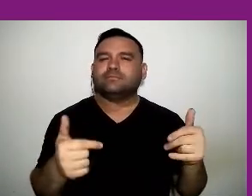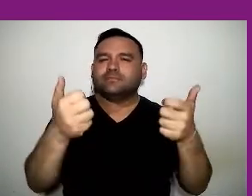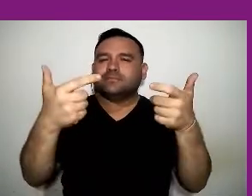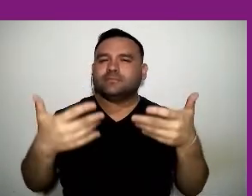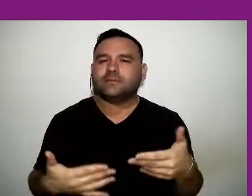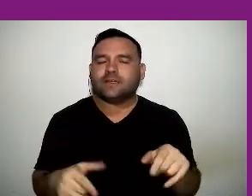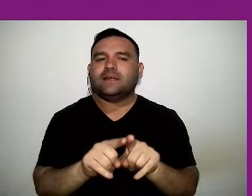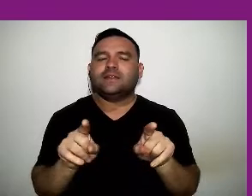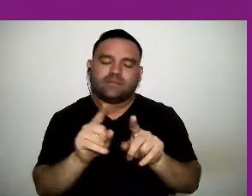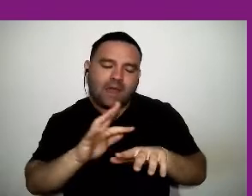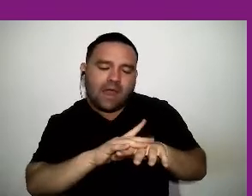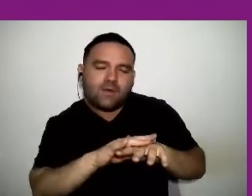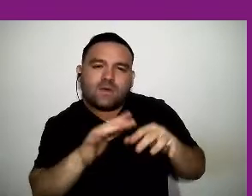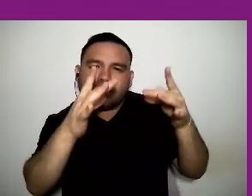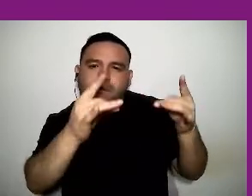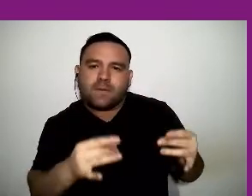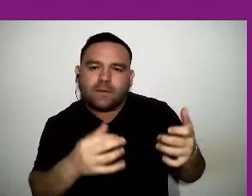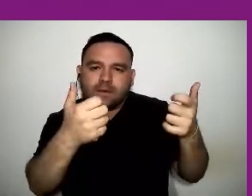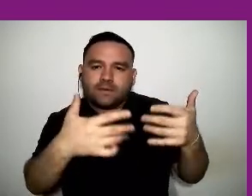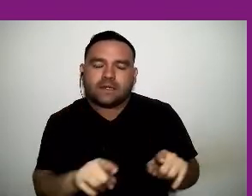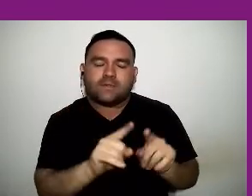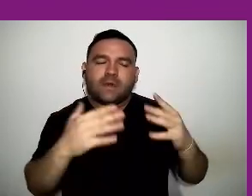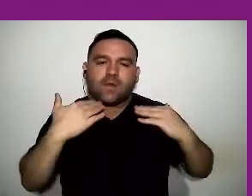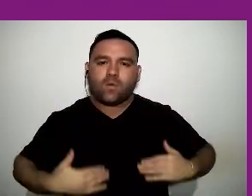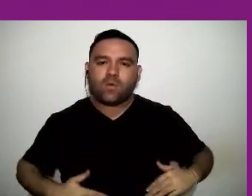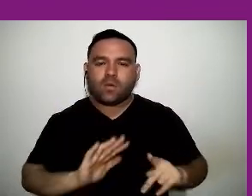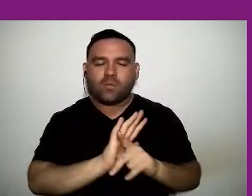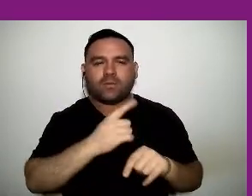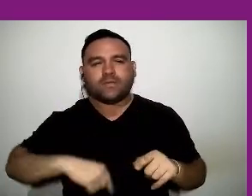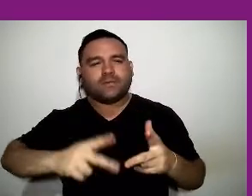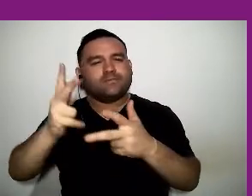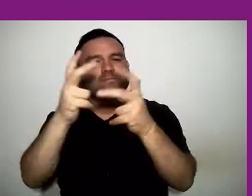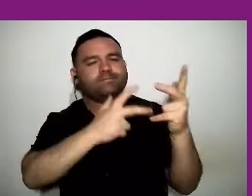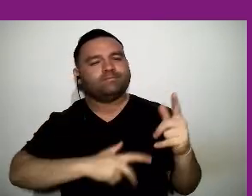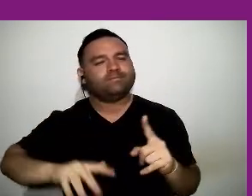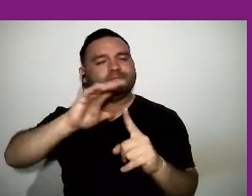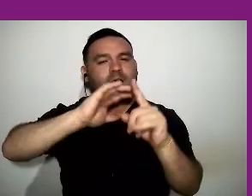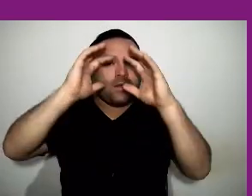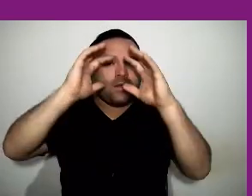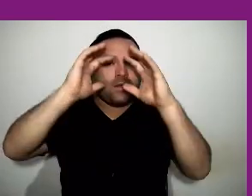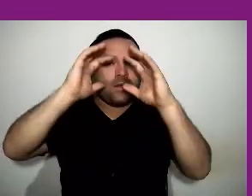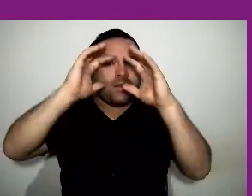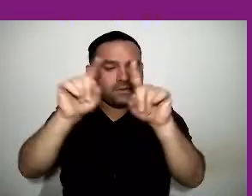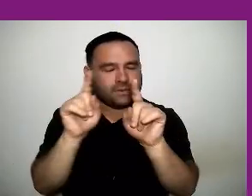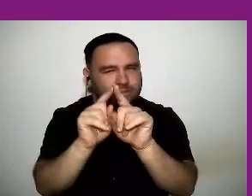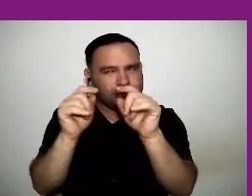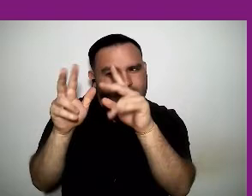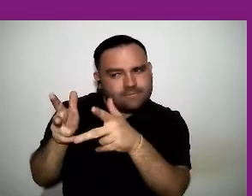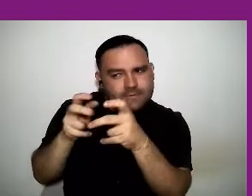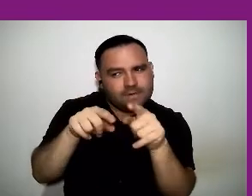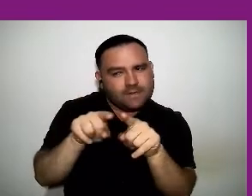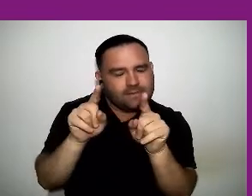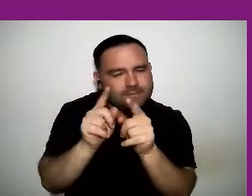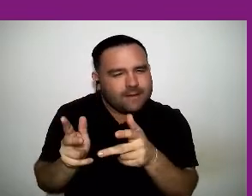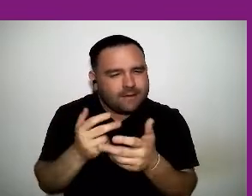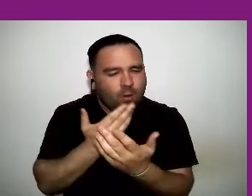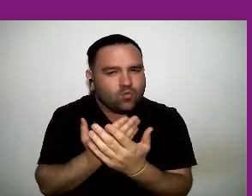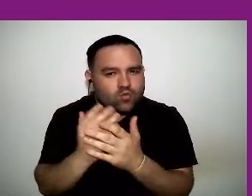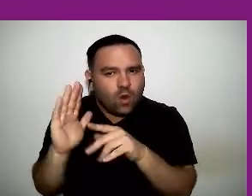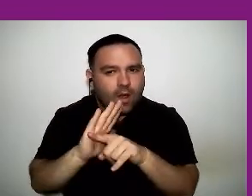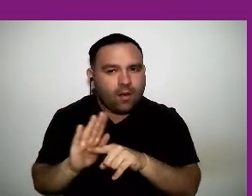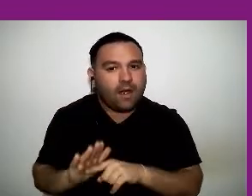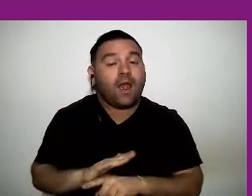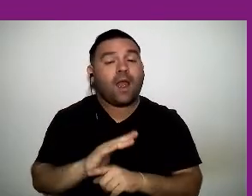pouquinho da fisiopatologia, quando a gente começou a ver o acometimento cerebral e estudar um pouco mais isso, a gente viu